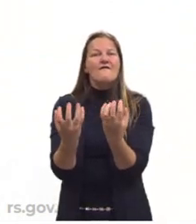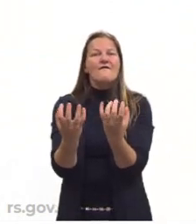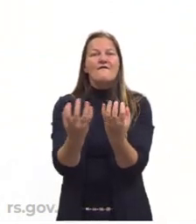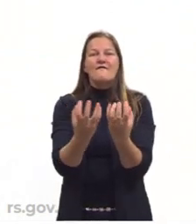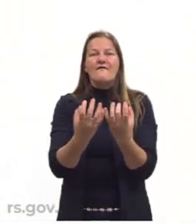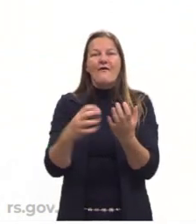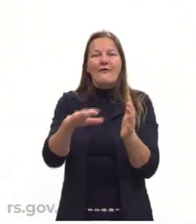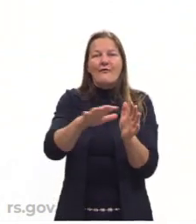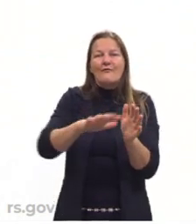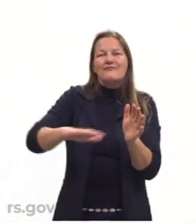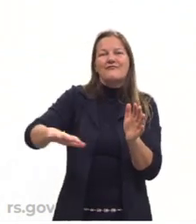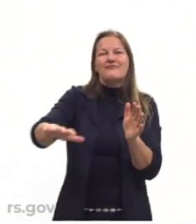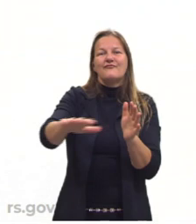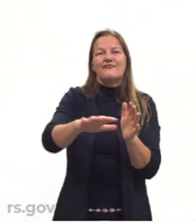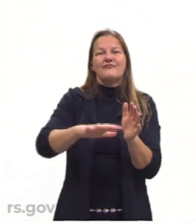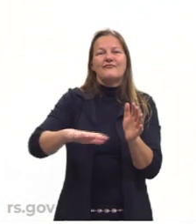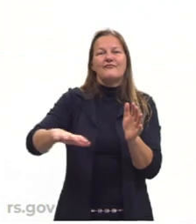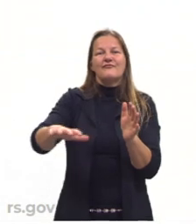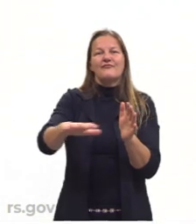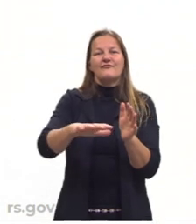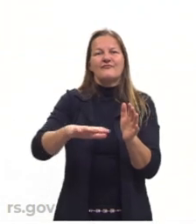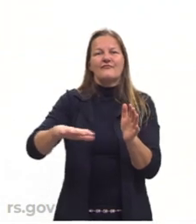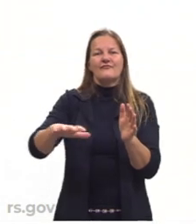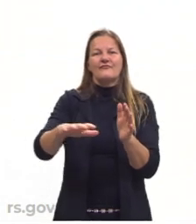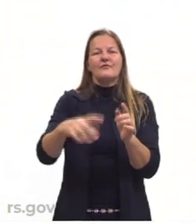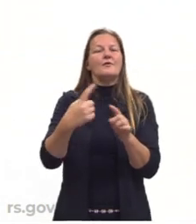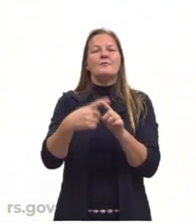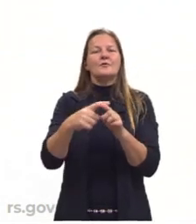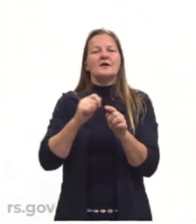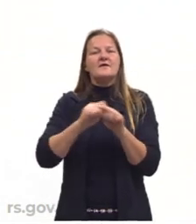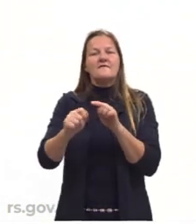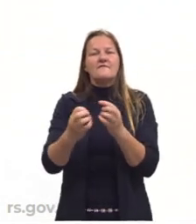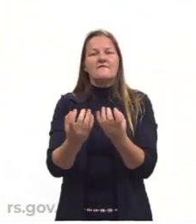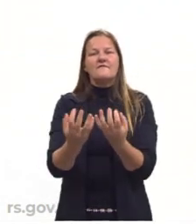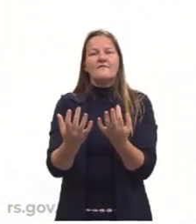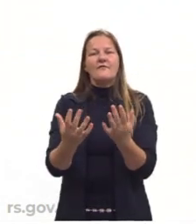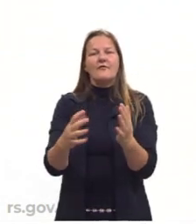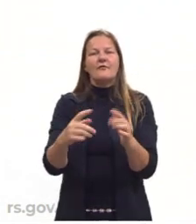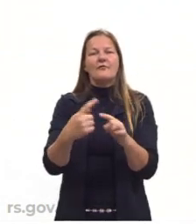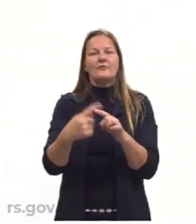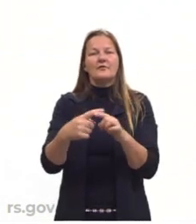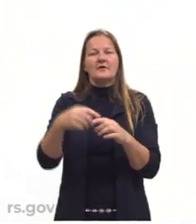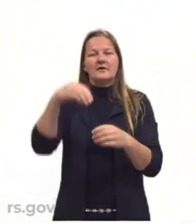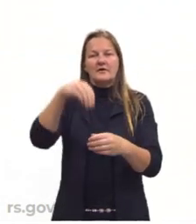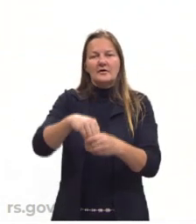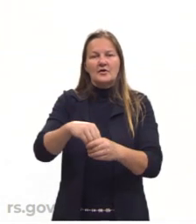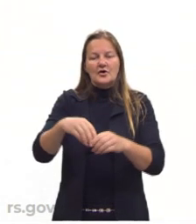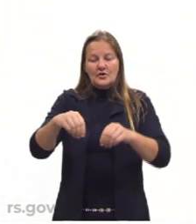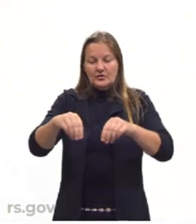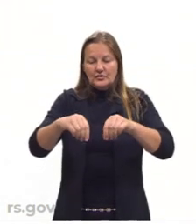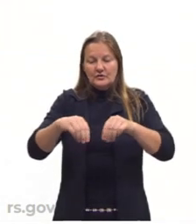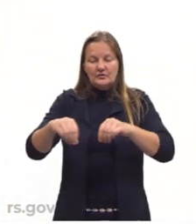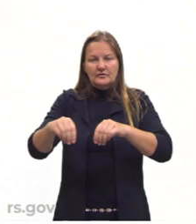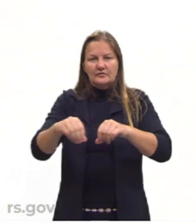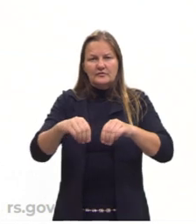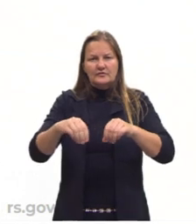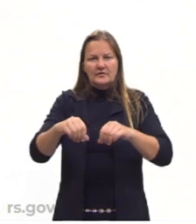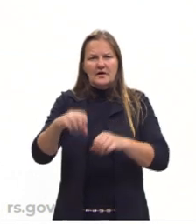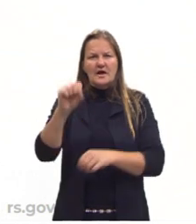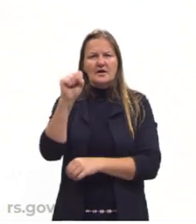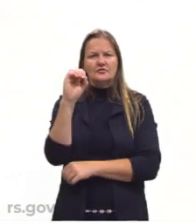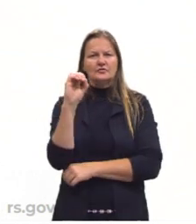vegetação tá Quê que tem essa por quê que se coloca fogo primeiro para aumentar então a fertilidade do solo parece uma coisa